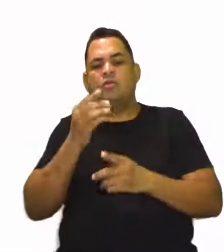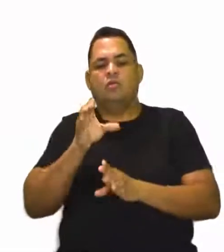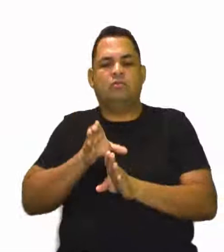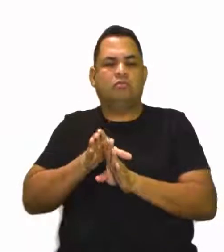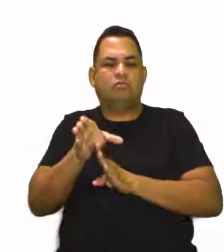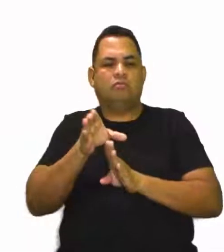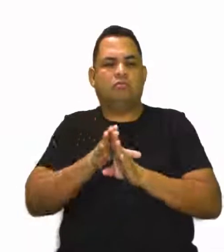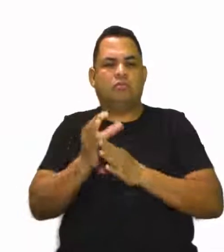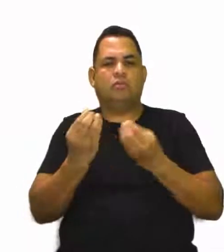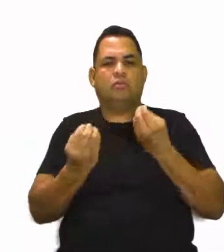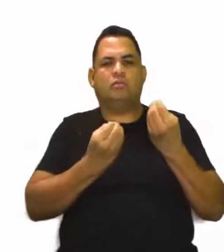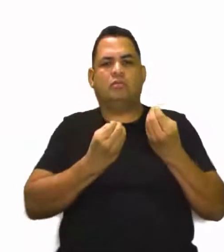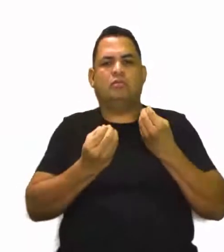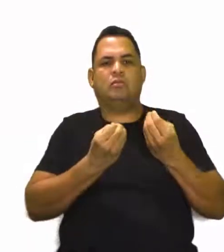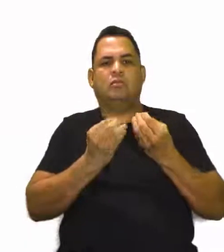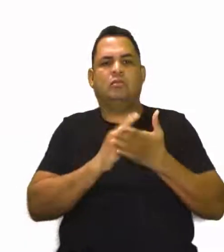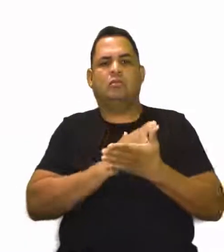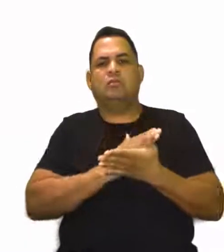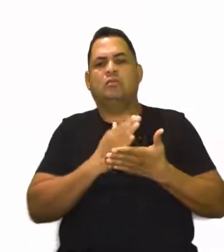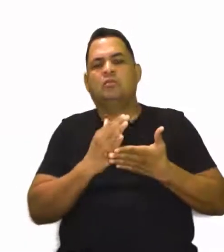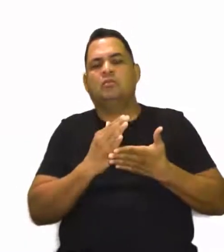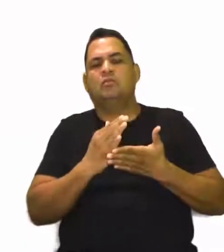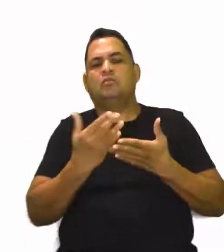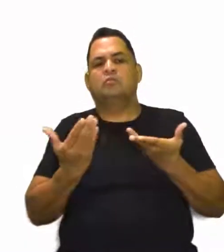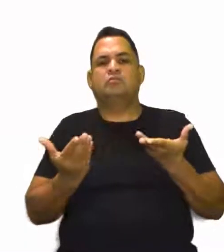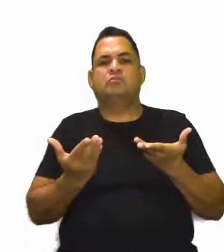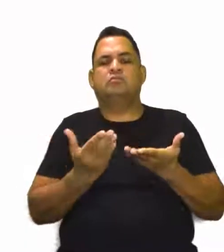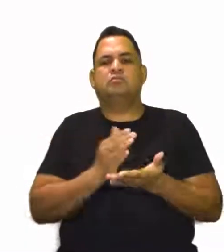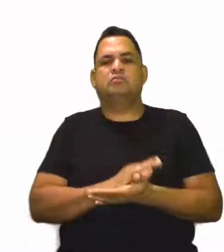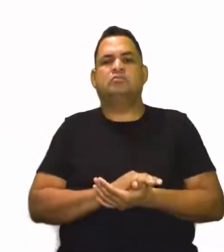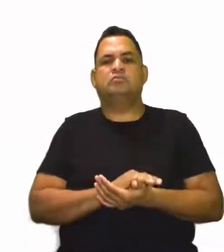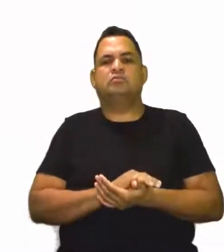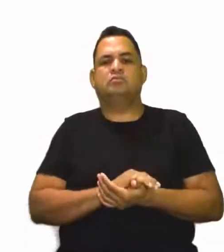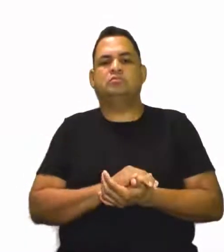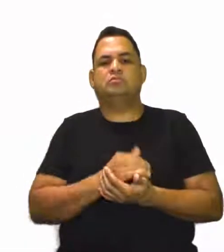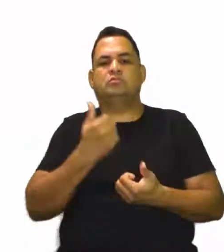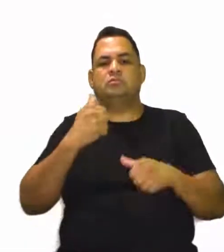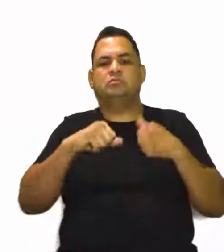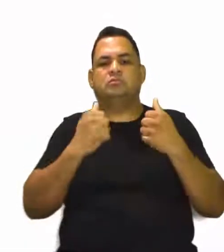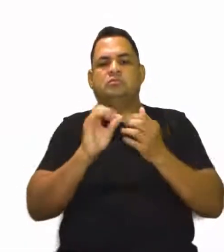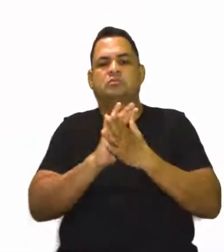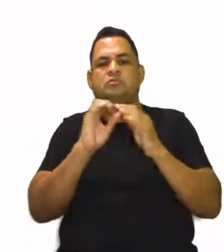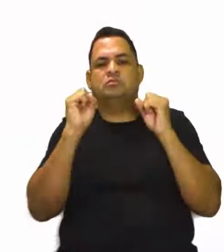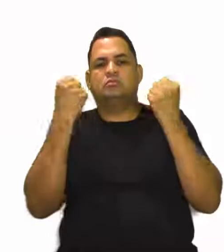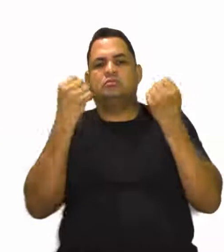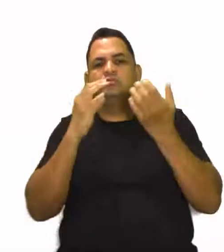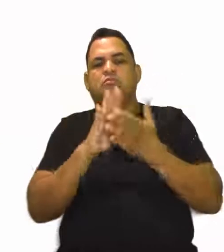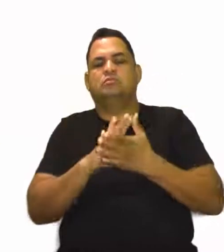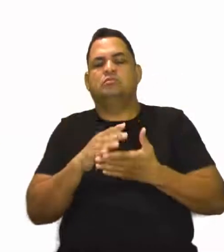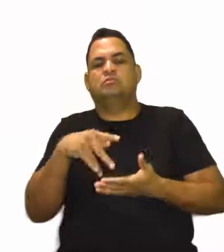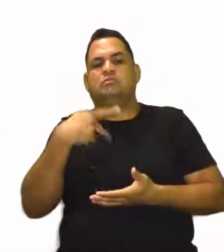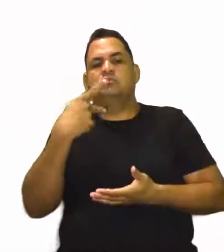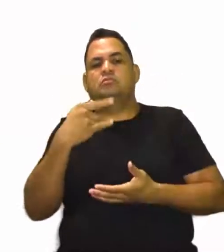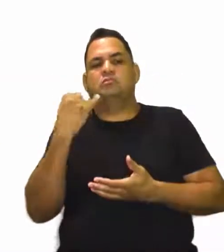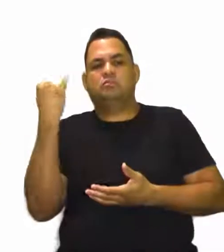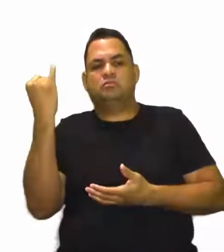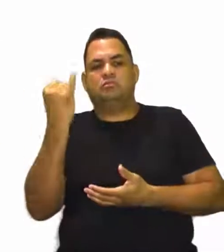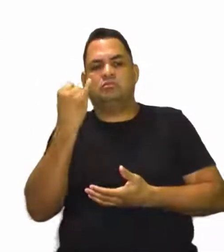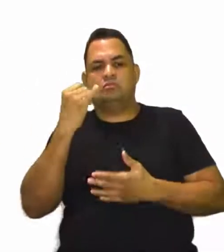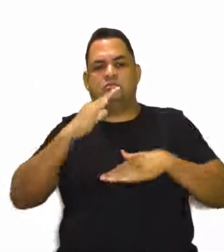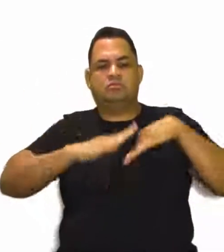de como você pode começar ou por onde você começa uma avaliação física. Então, falamos da importância